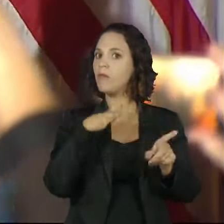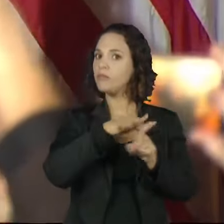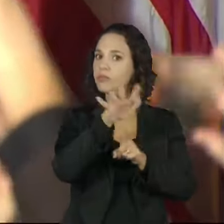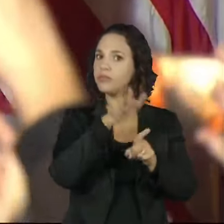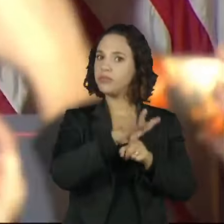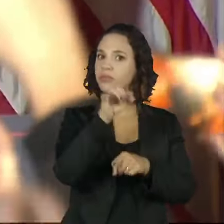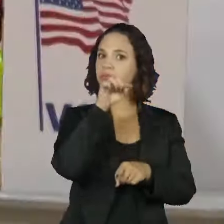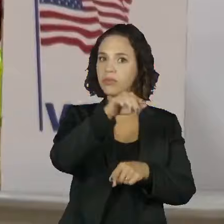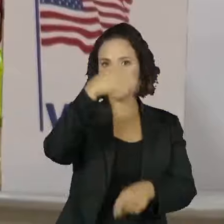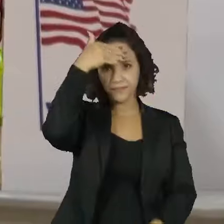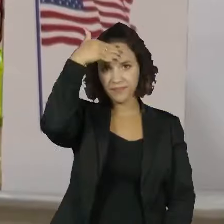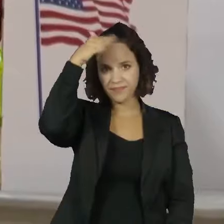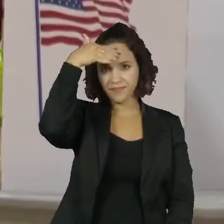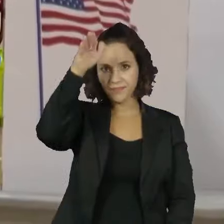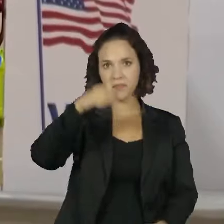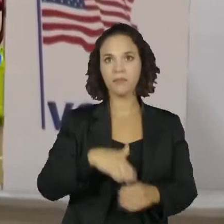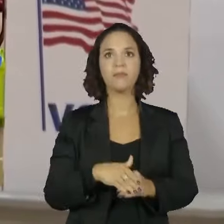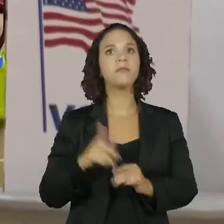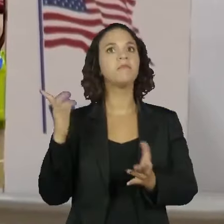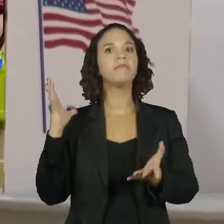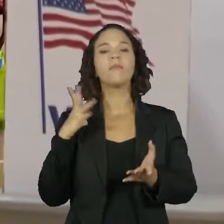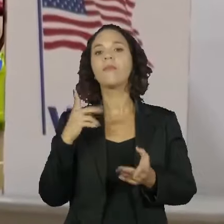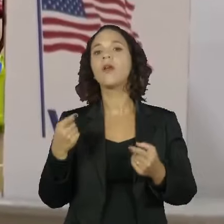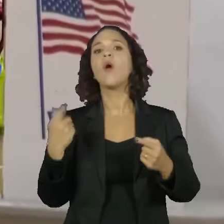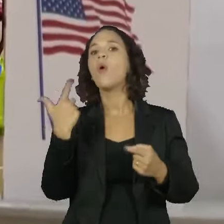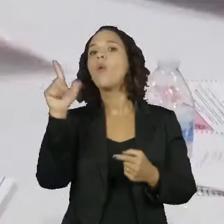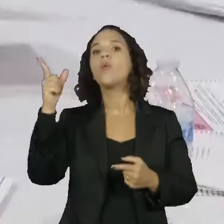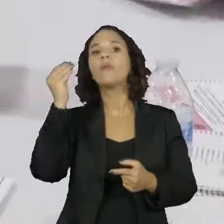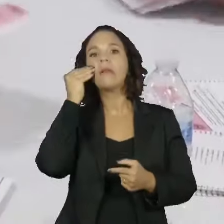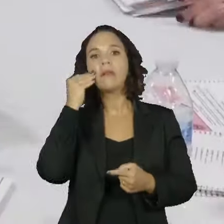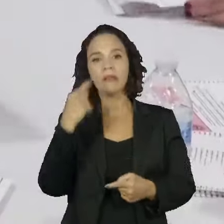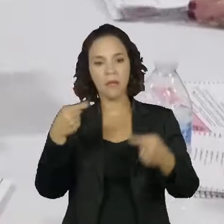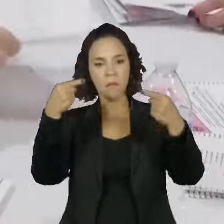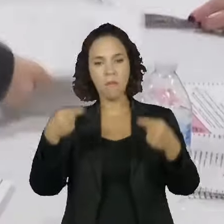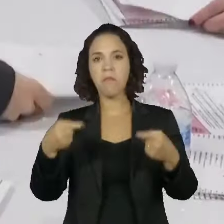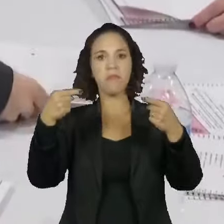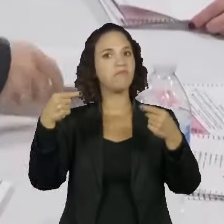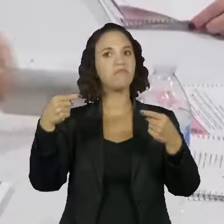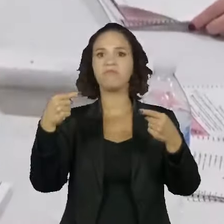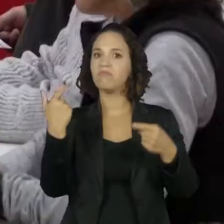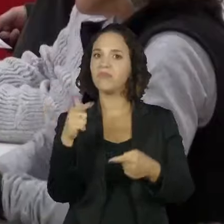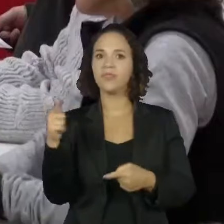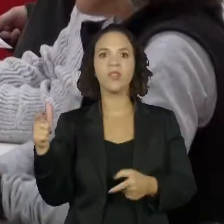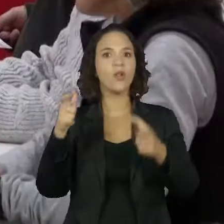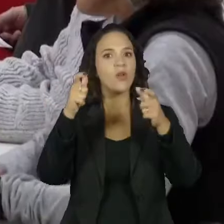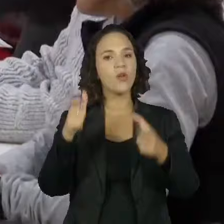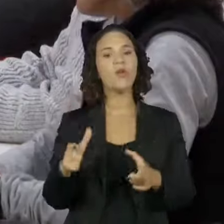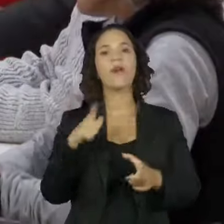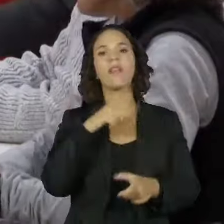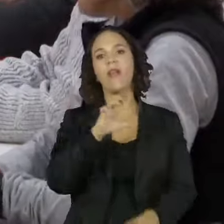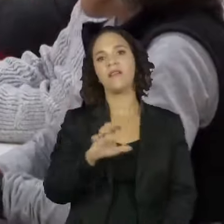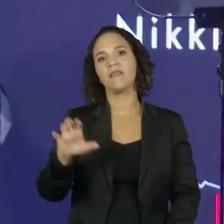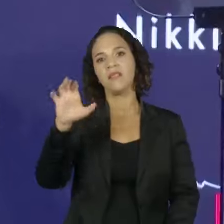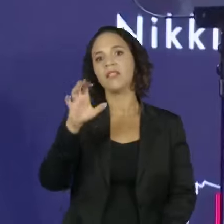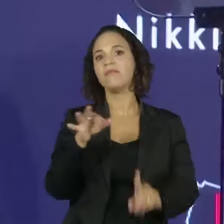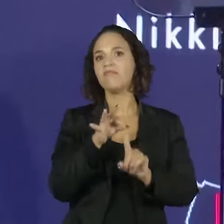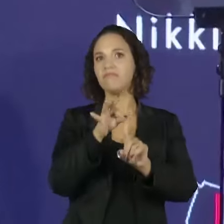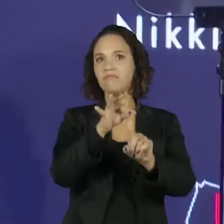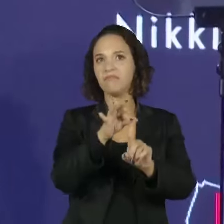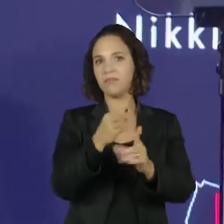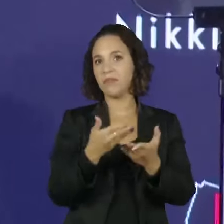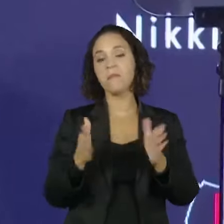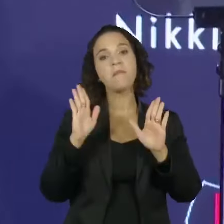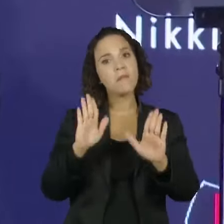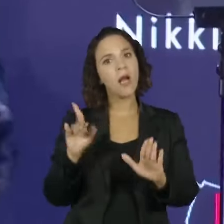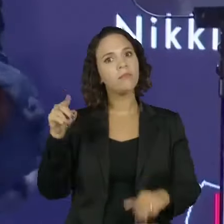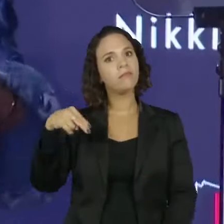no ex-presidente não há precedentes para um candidato vencer as prévias no estado em Iowa e perder a indicação apesar